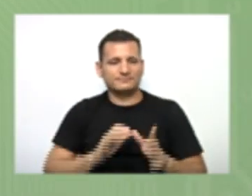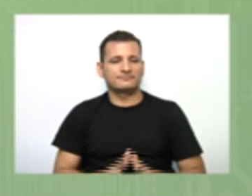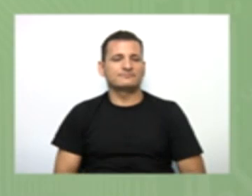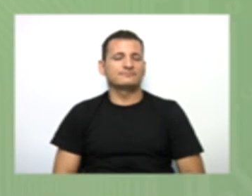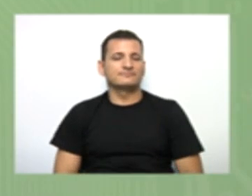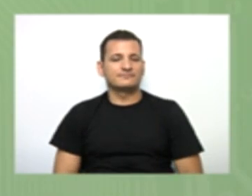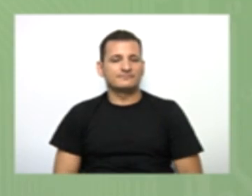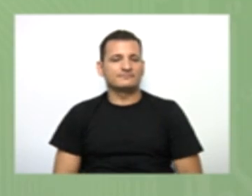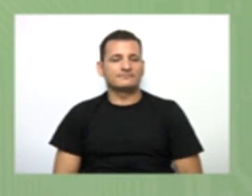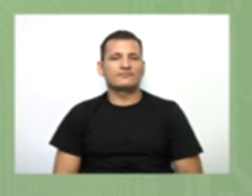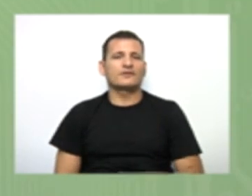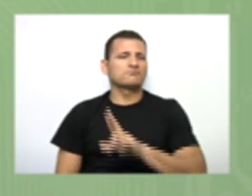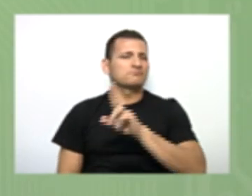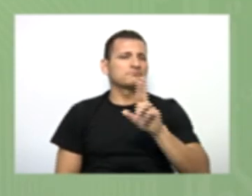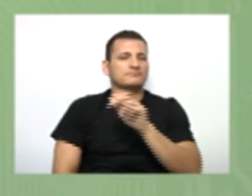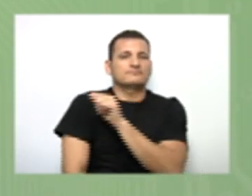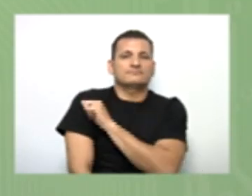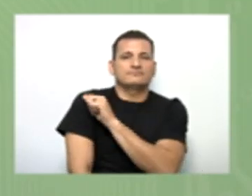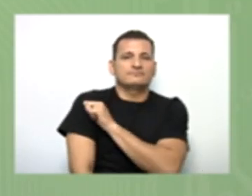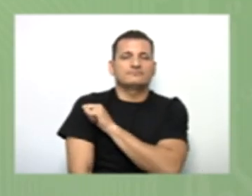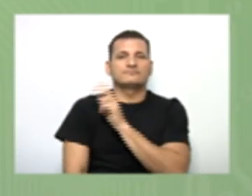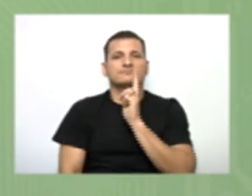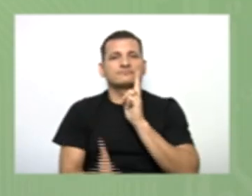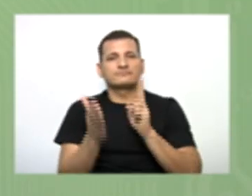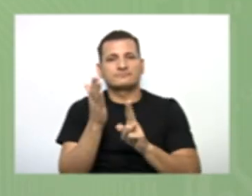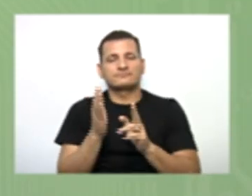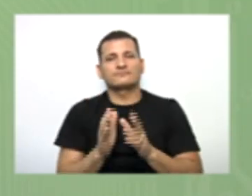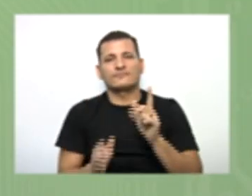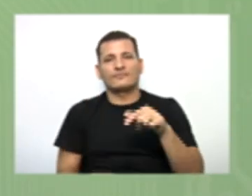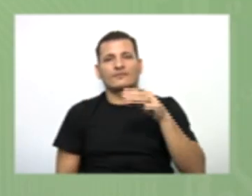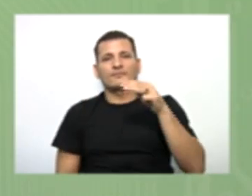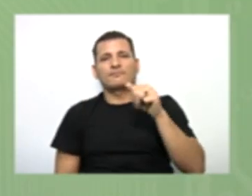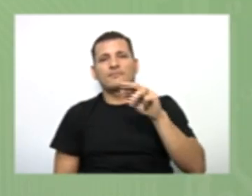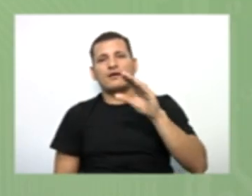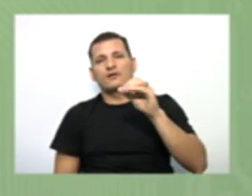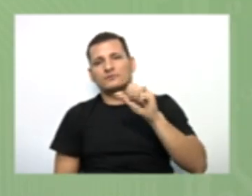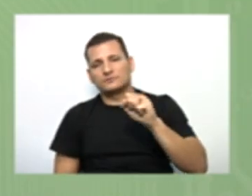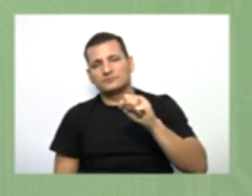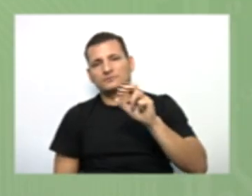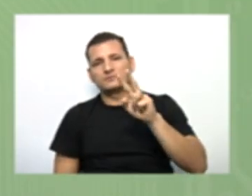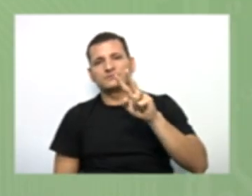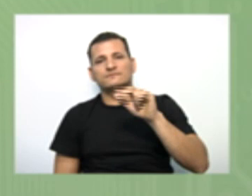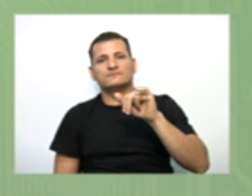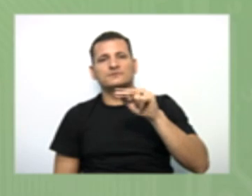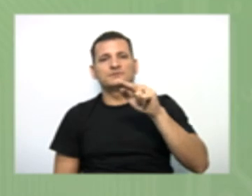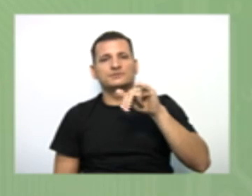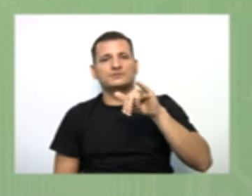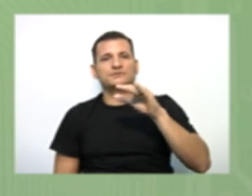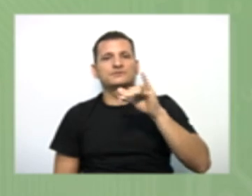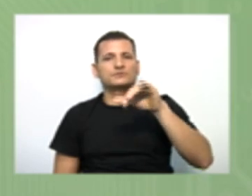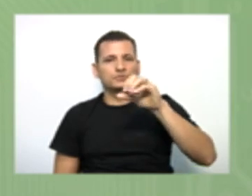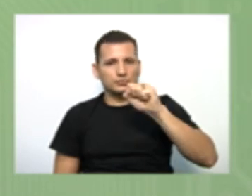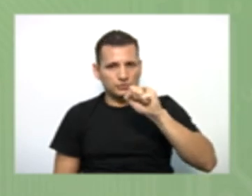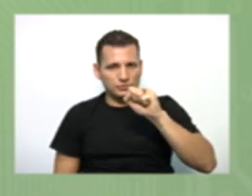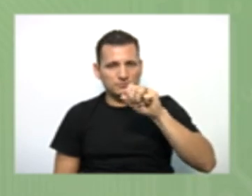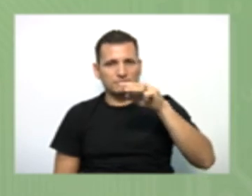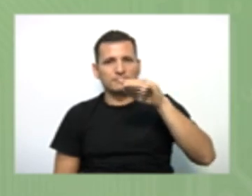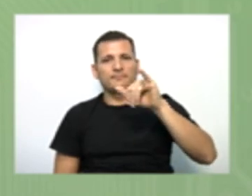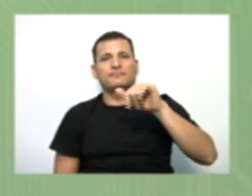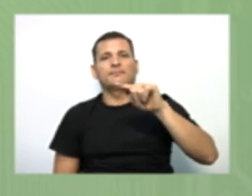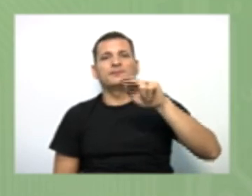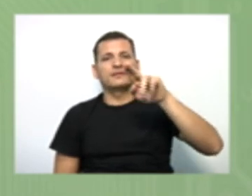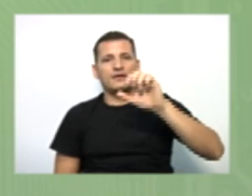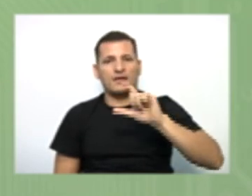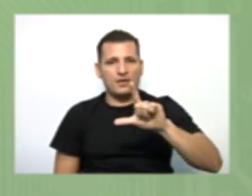aí. E qual o nome dos alunos que mandaram aí do Zona O nome Norte? dos alunos, Marcos, Vinícius, Miguel Santos. São esses 3 alunos que Muito mandaram.